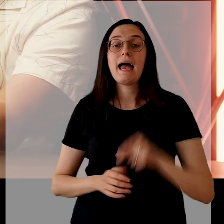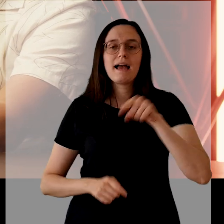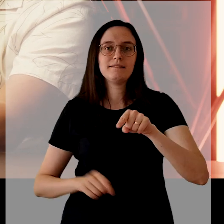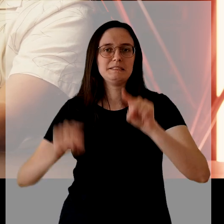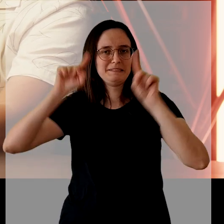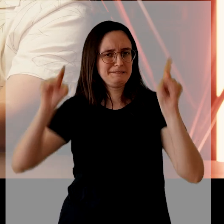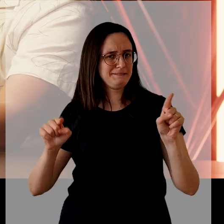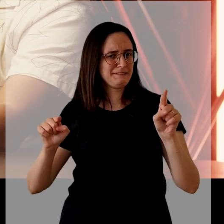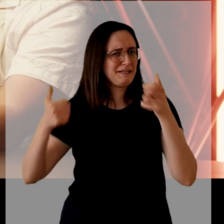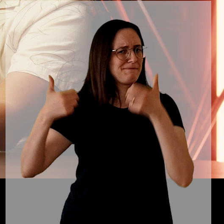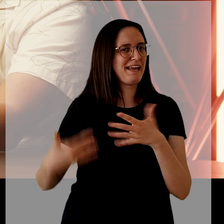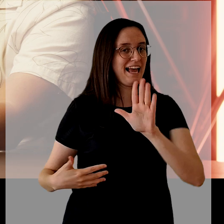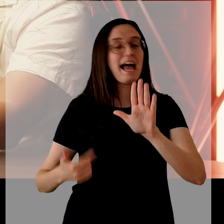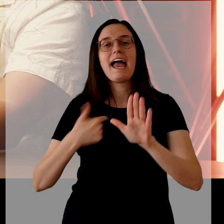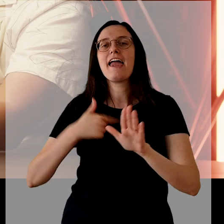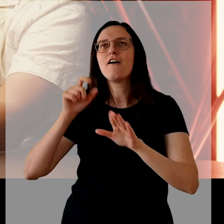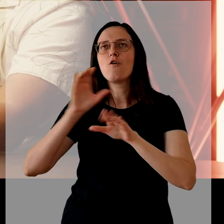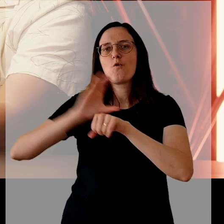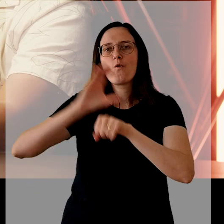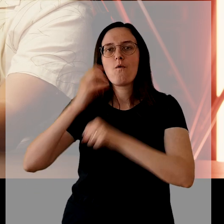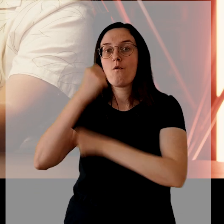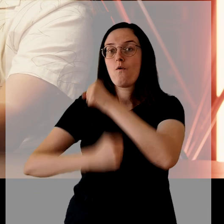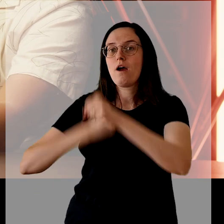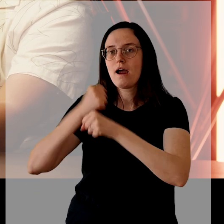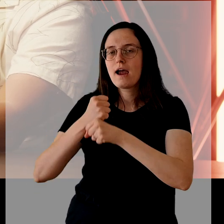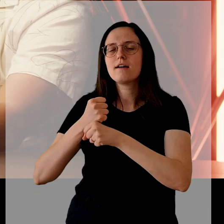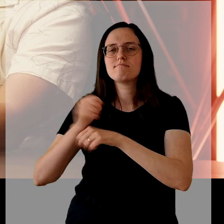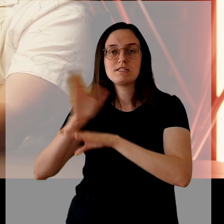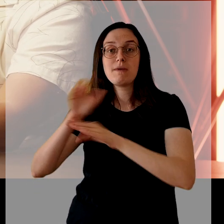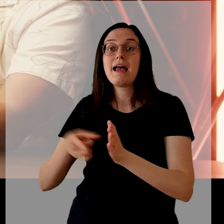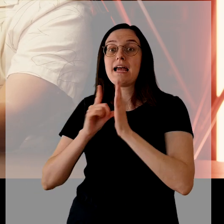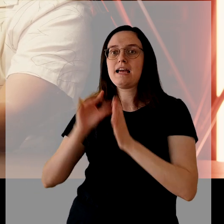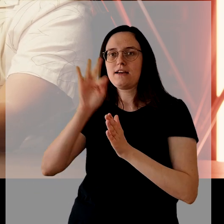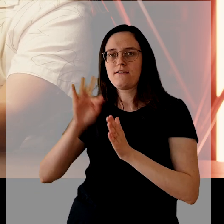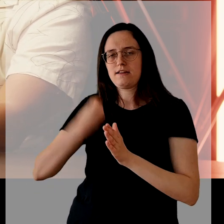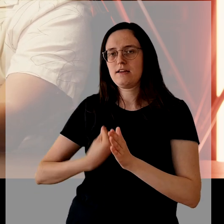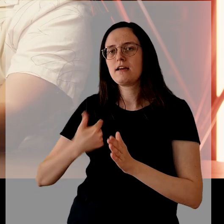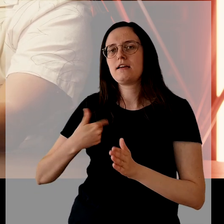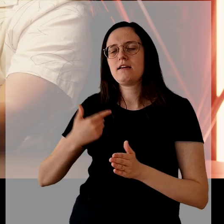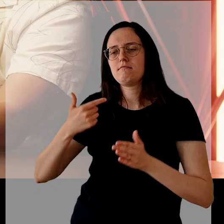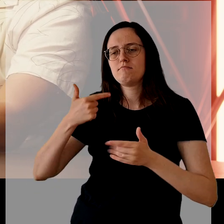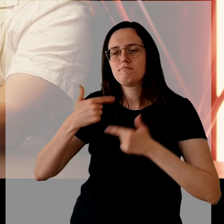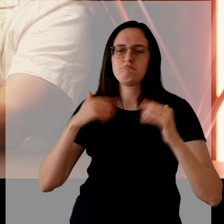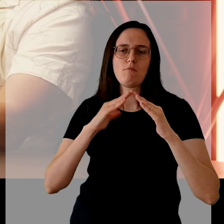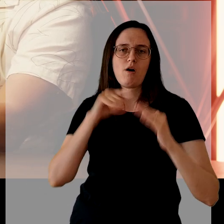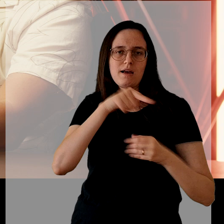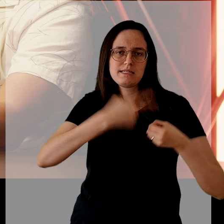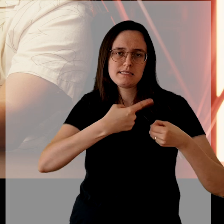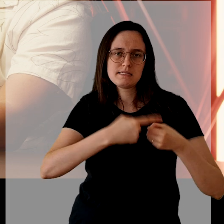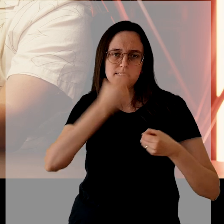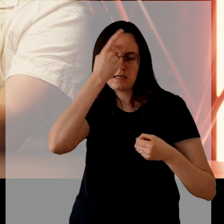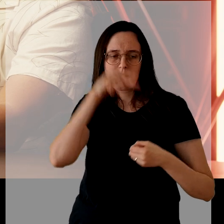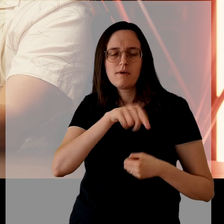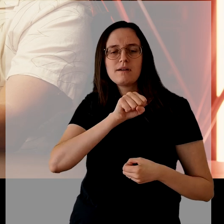Tem um parênteses nessa história que eu fiz um curso anual de cinema ali, logo antes da faculdade, que era no Sesc. Eu morava em Piracicaba e eu fazia nos